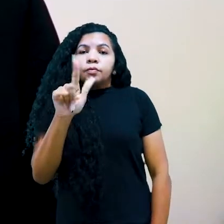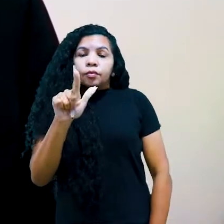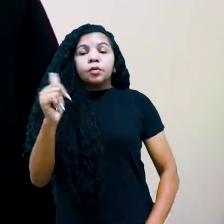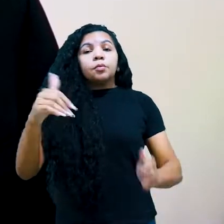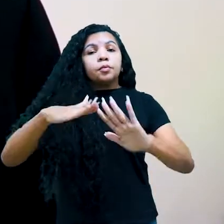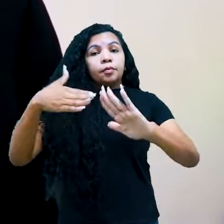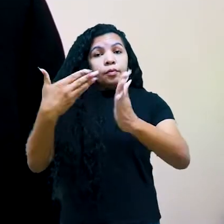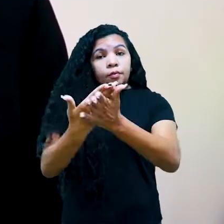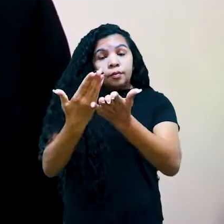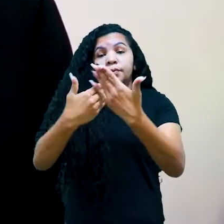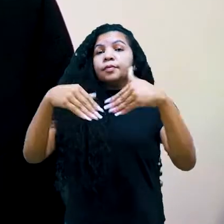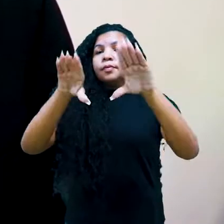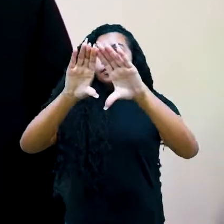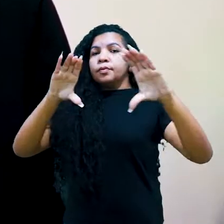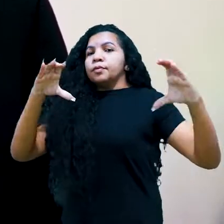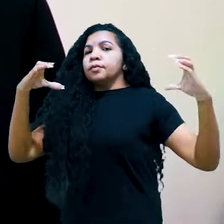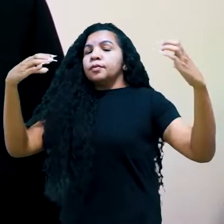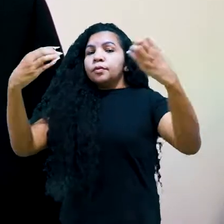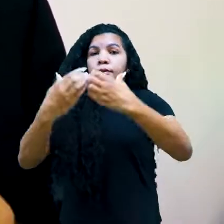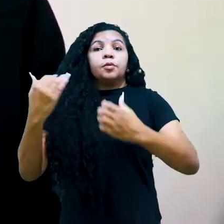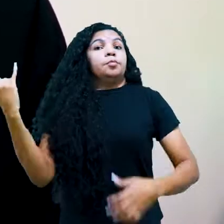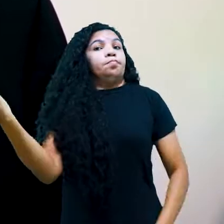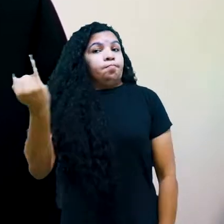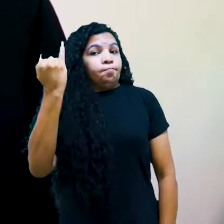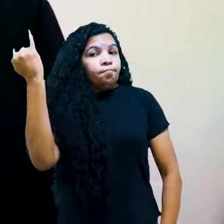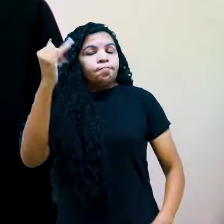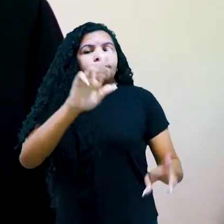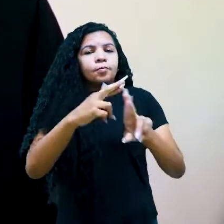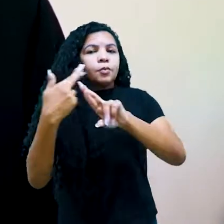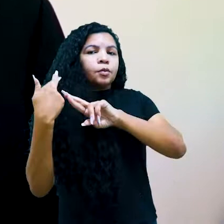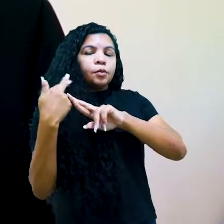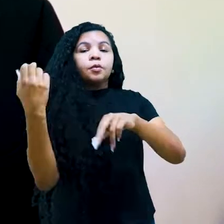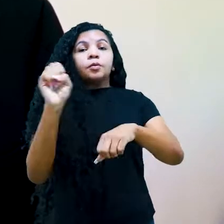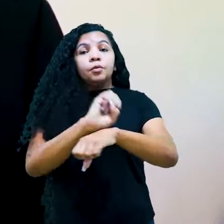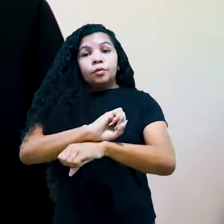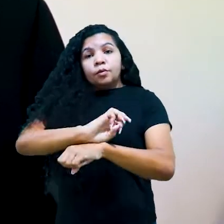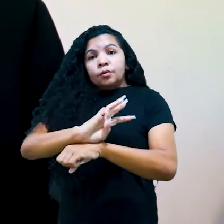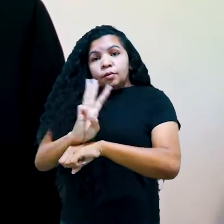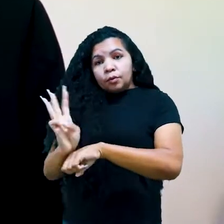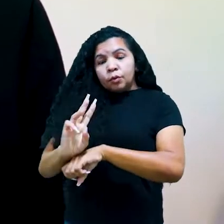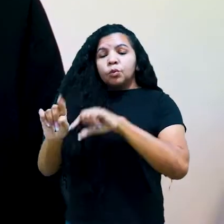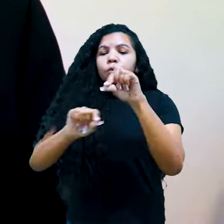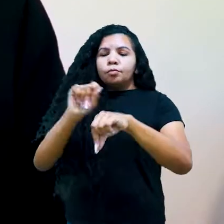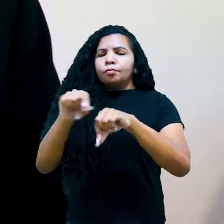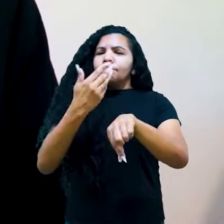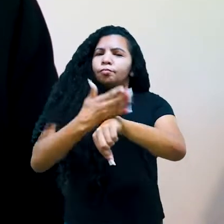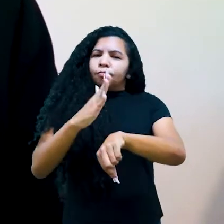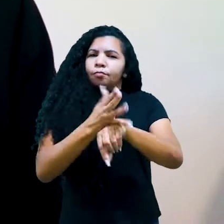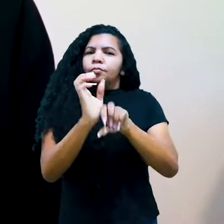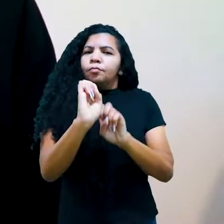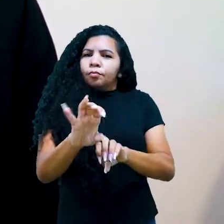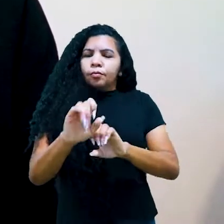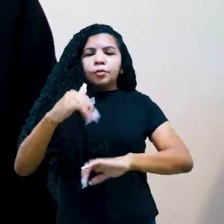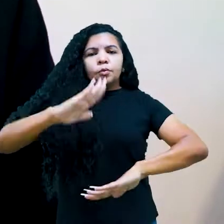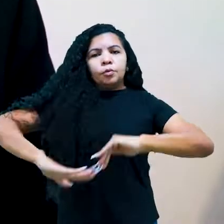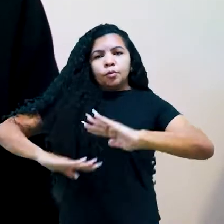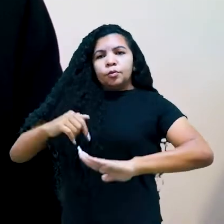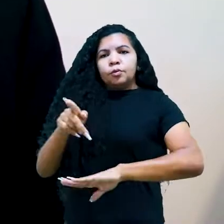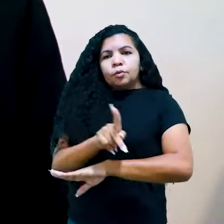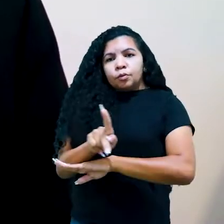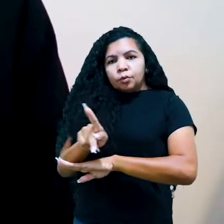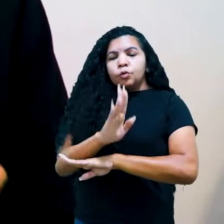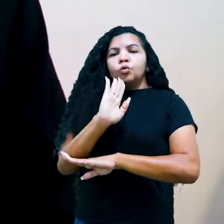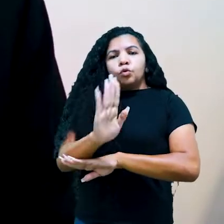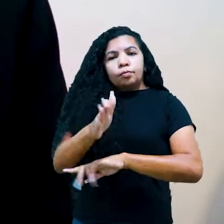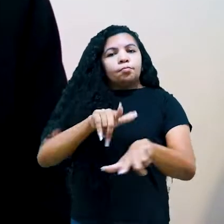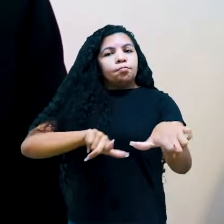para as escolas comunitárias é o importante papel da Universidade Estadual do e para formação dos